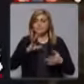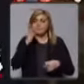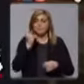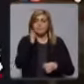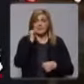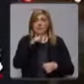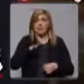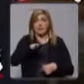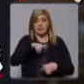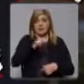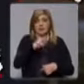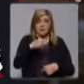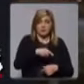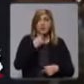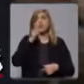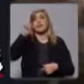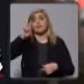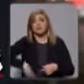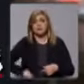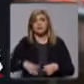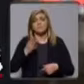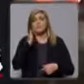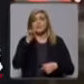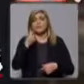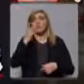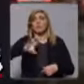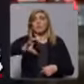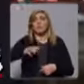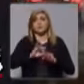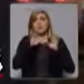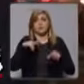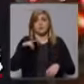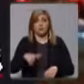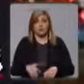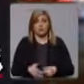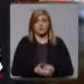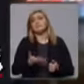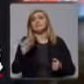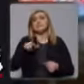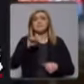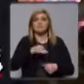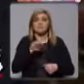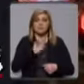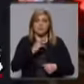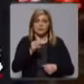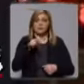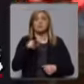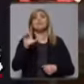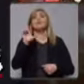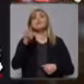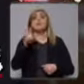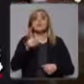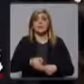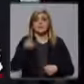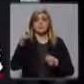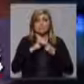própria Zona Euro, mas certamente catastrófico para um país como Portugal. Pedro Escoto e António Seixas Martins, RTP,